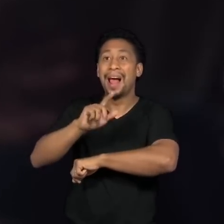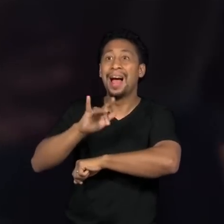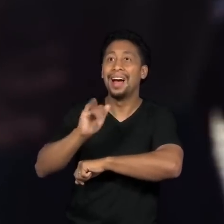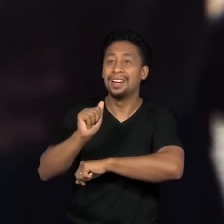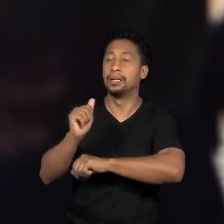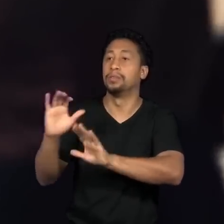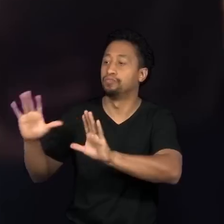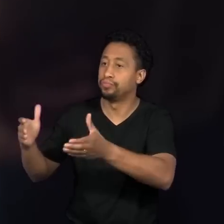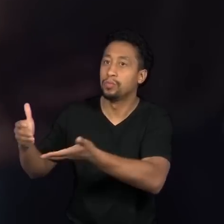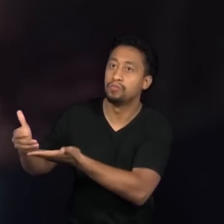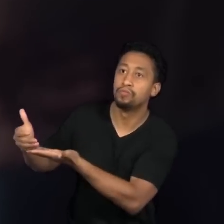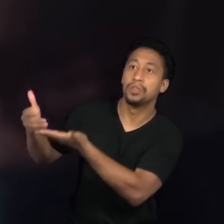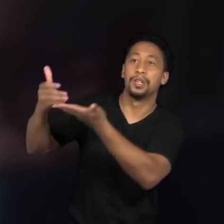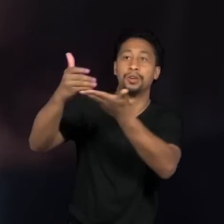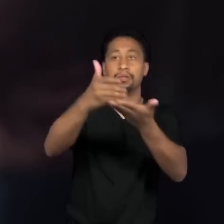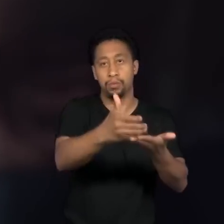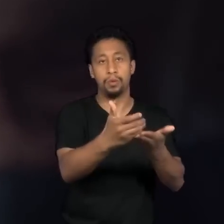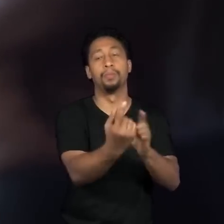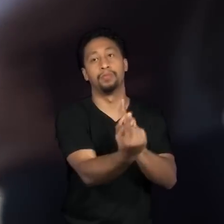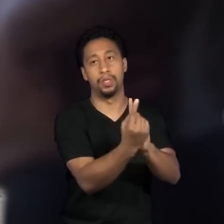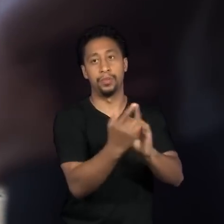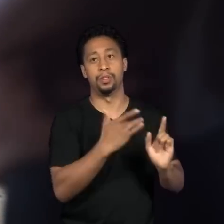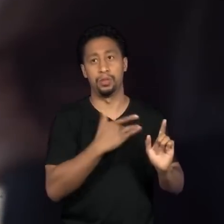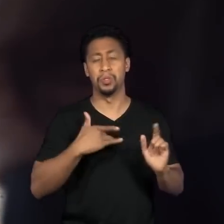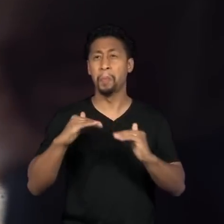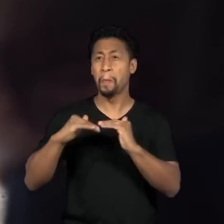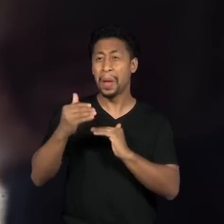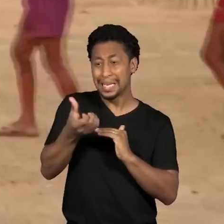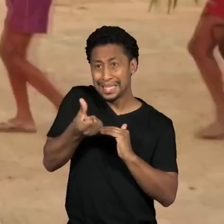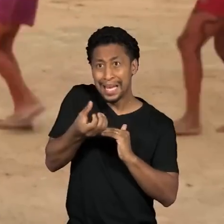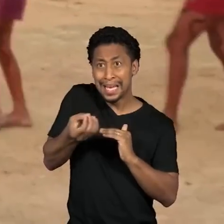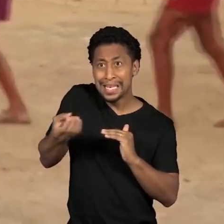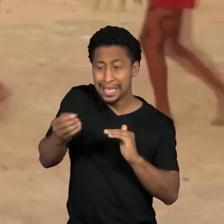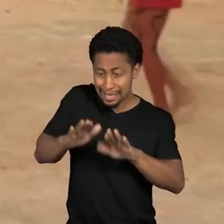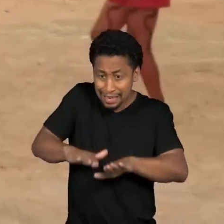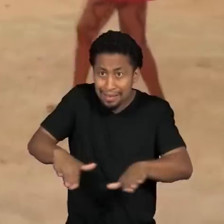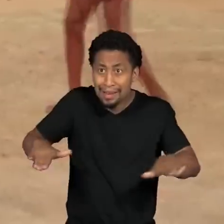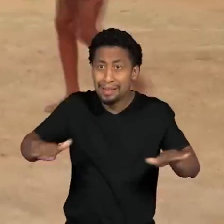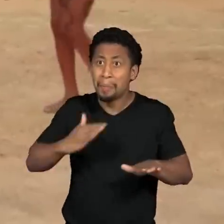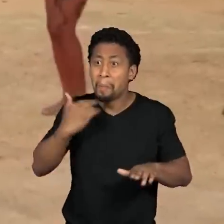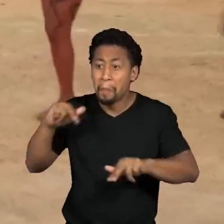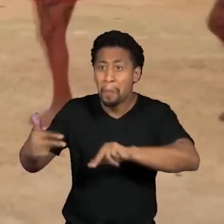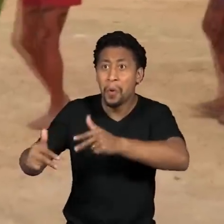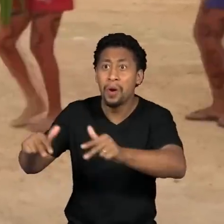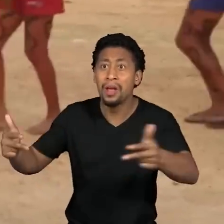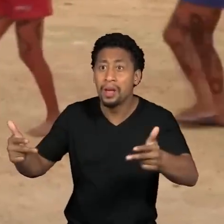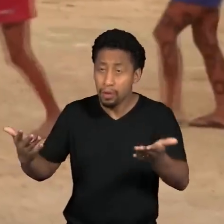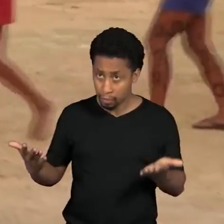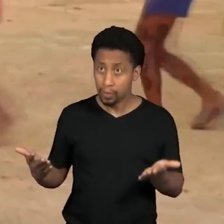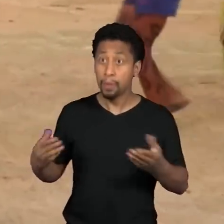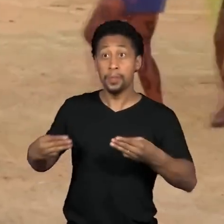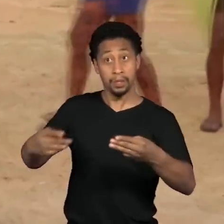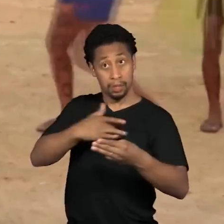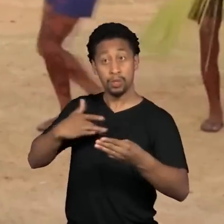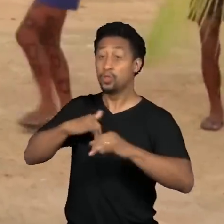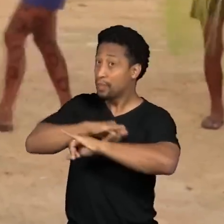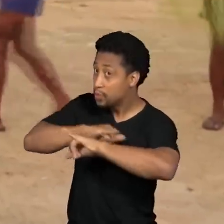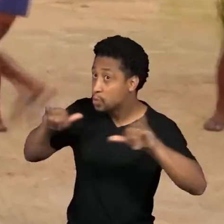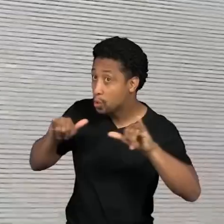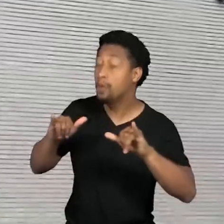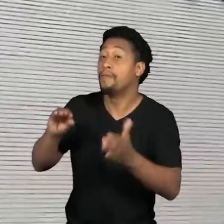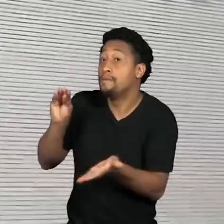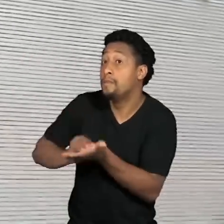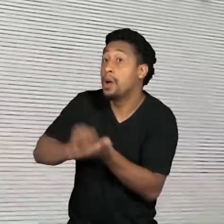Quase 600 crianças morreram e, segundo o governo federal, os dados podem estar